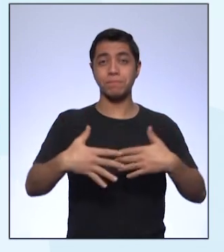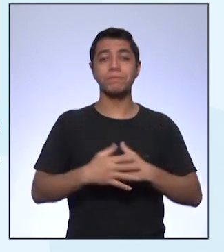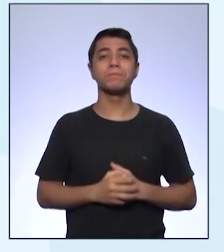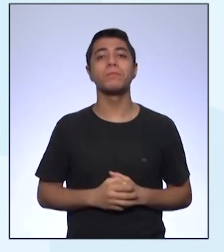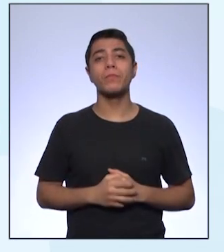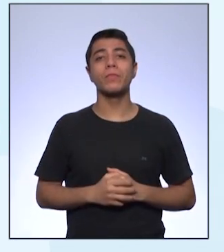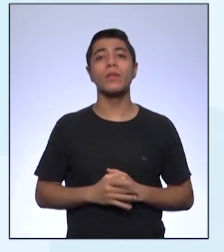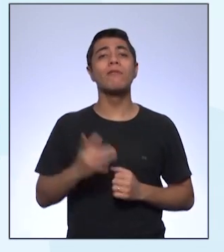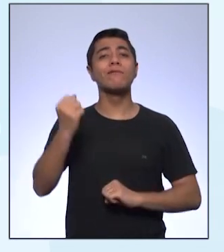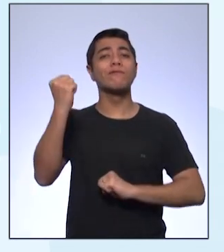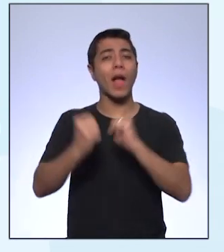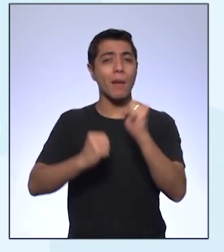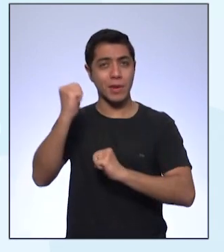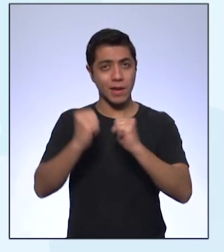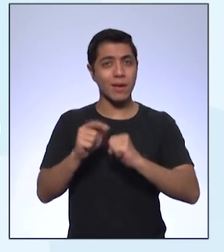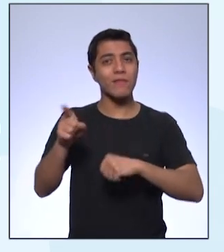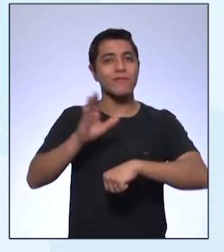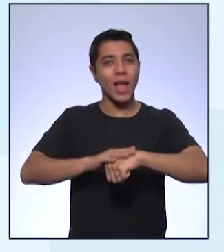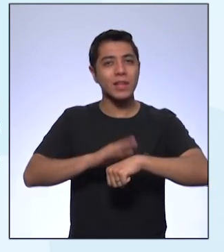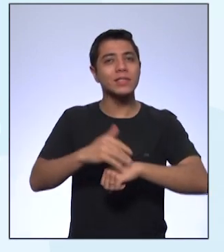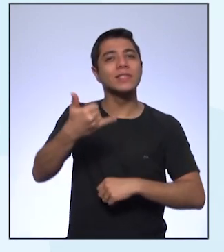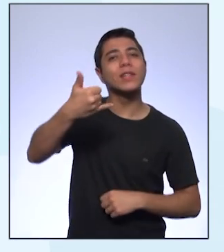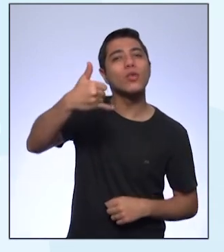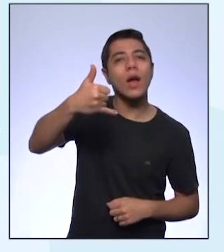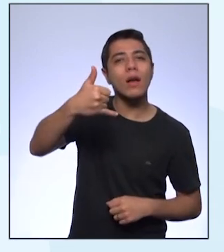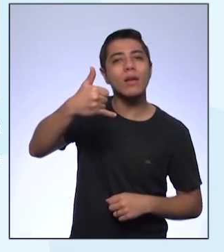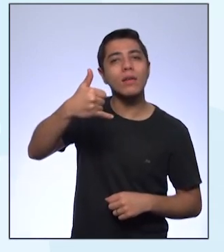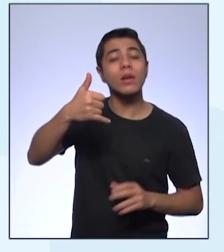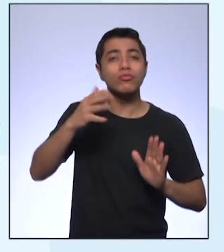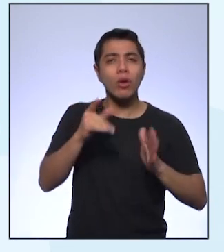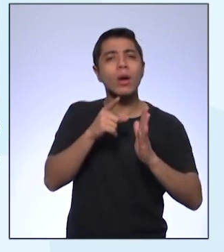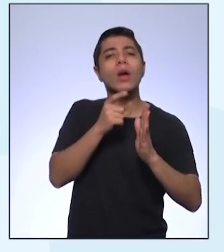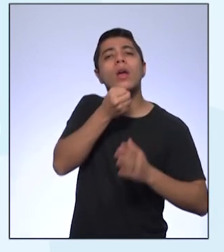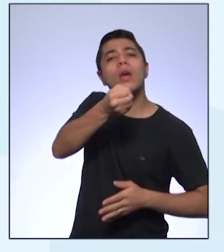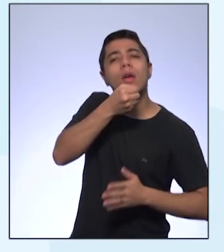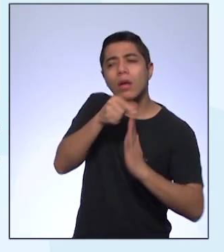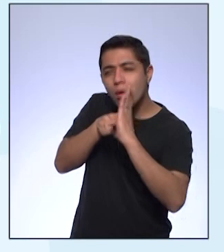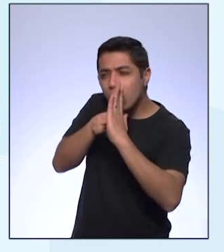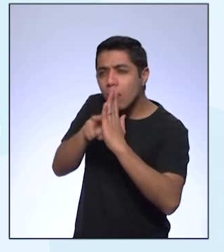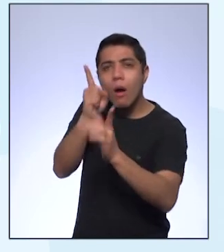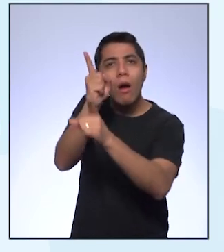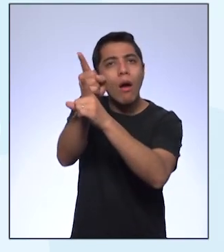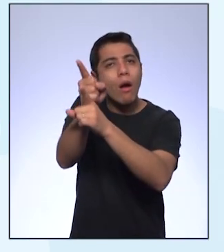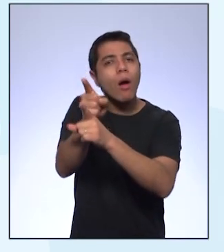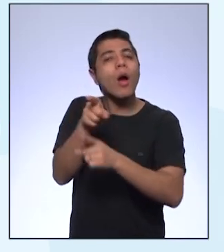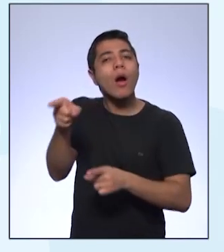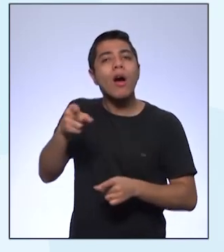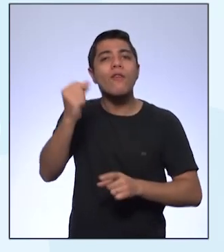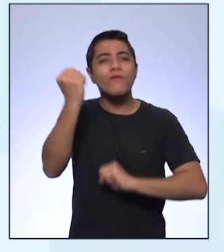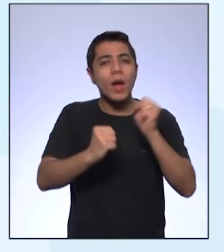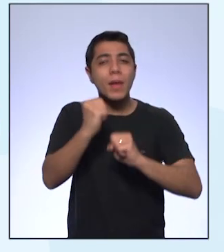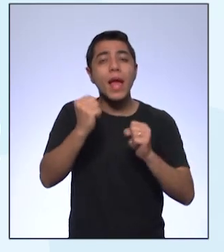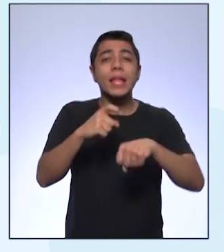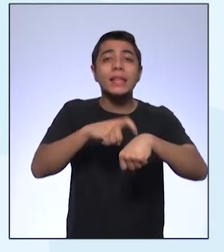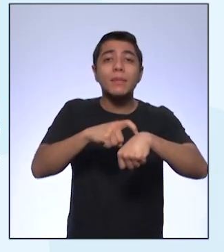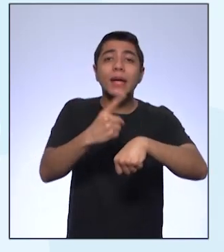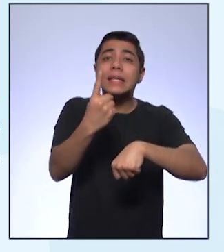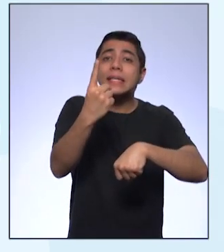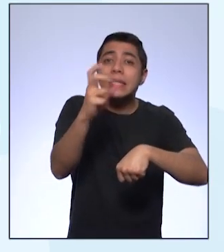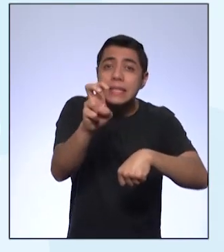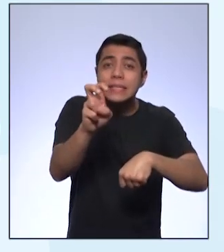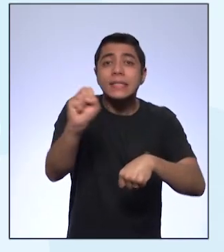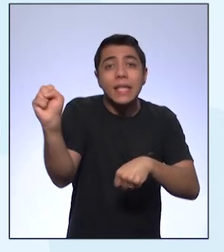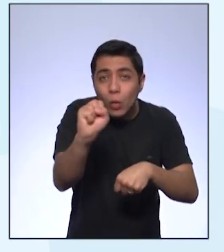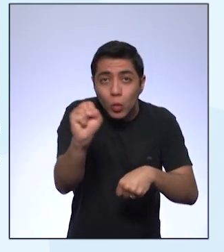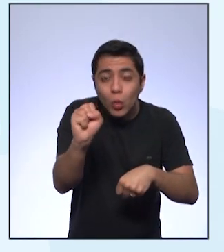celular a cada 15 segundos. Nossa, absurdo, hein? Nada, é importante, tem que produzir mesmo.